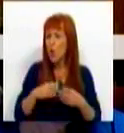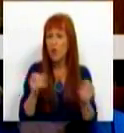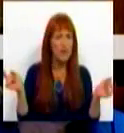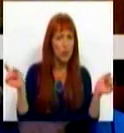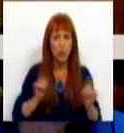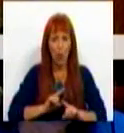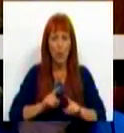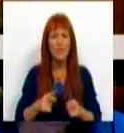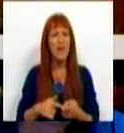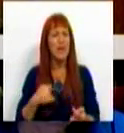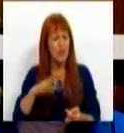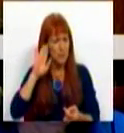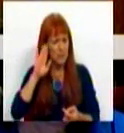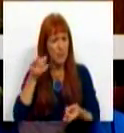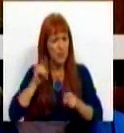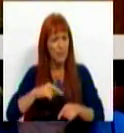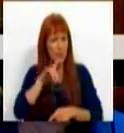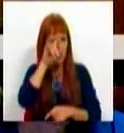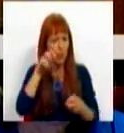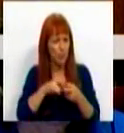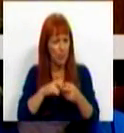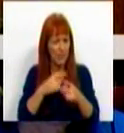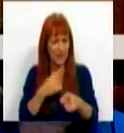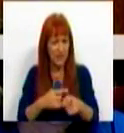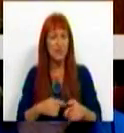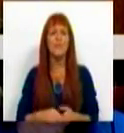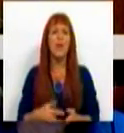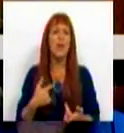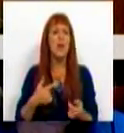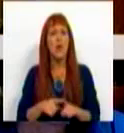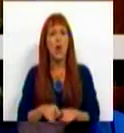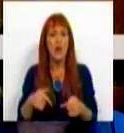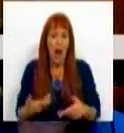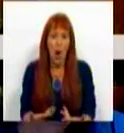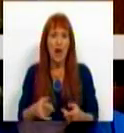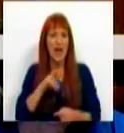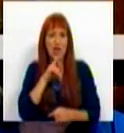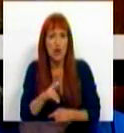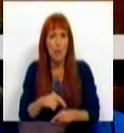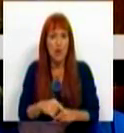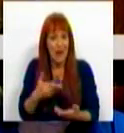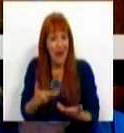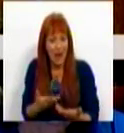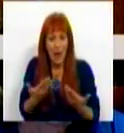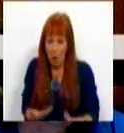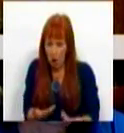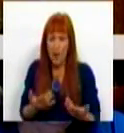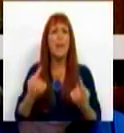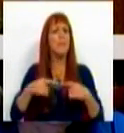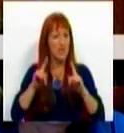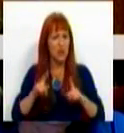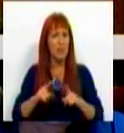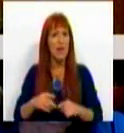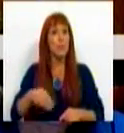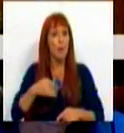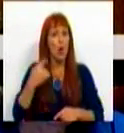resolvido e não ignoramos também a questão que colocou. Não temos neste momento uma resposta para ela, mas temos